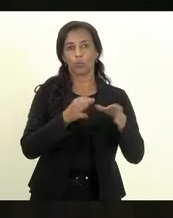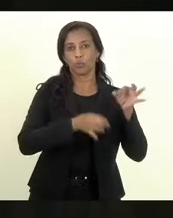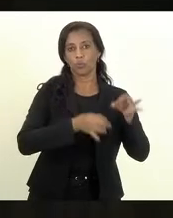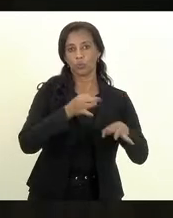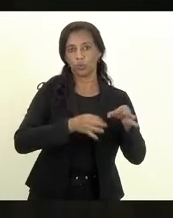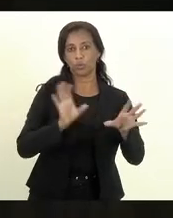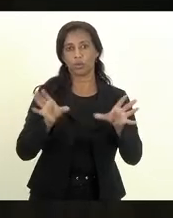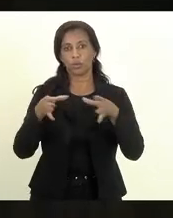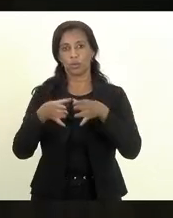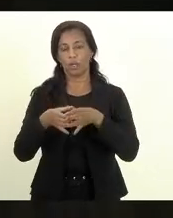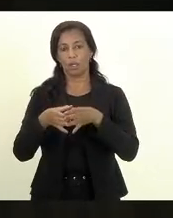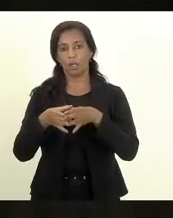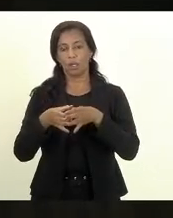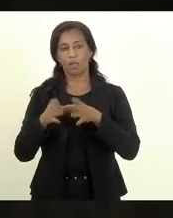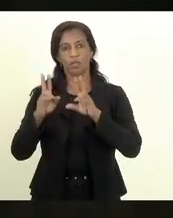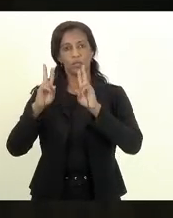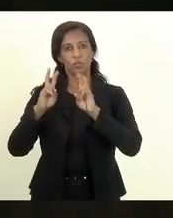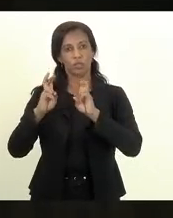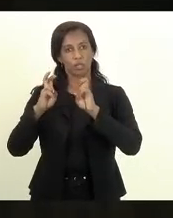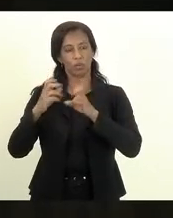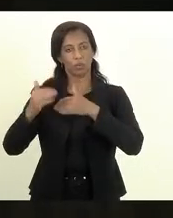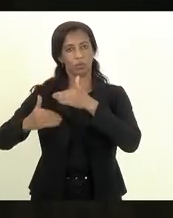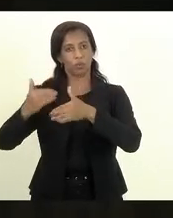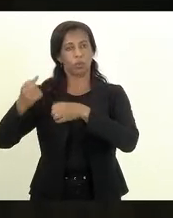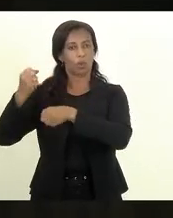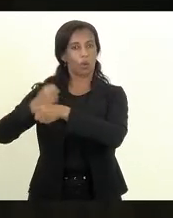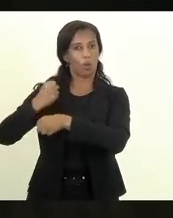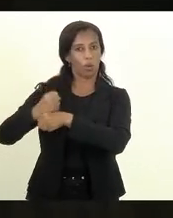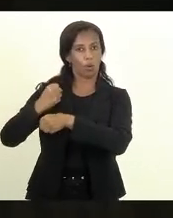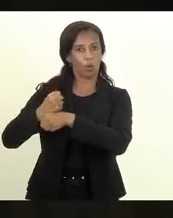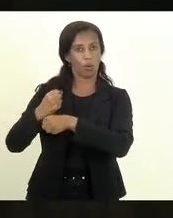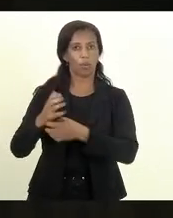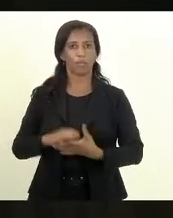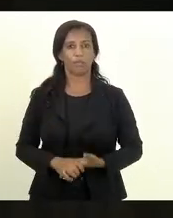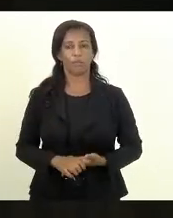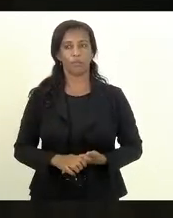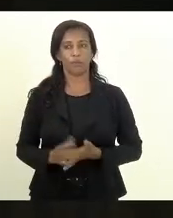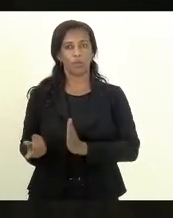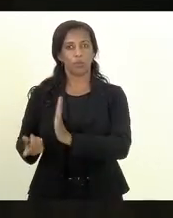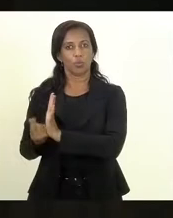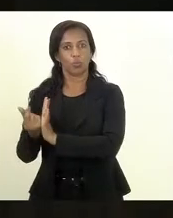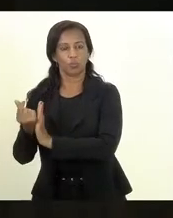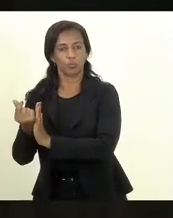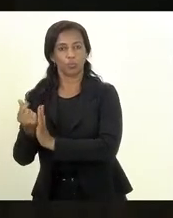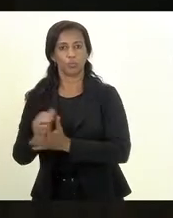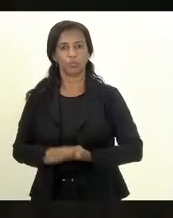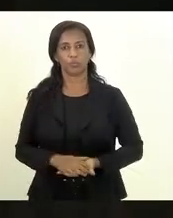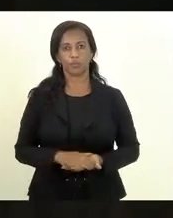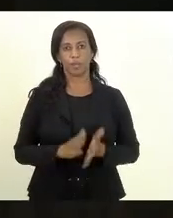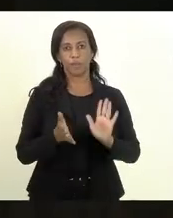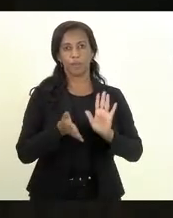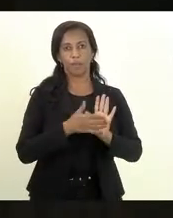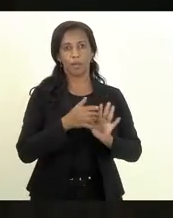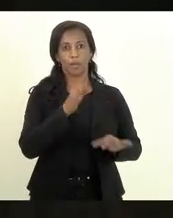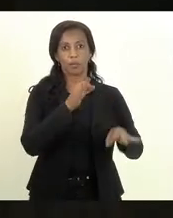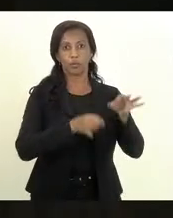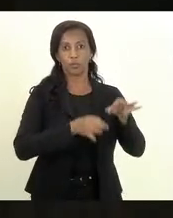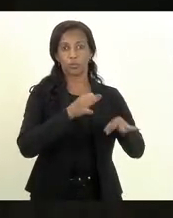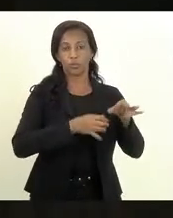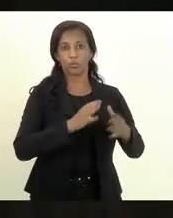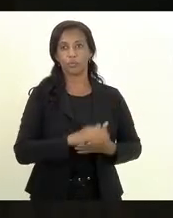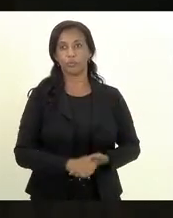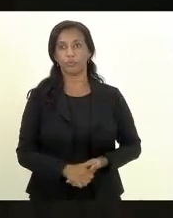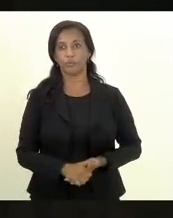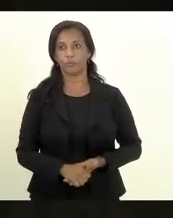Justiça, de Assuntos Municipais e Desenvolvimento Regional, de Obras Públicas e de Orçamento. Para emitir parecer pela Comissão de Constituição e